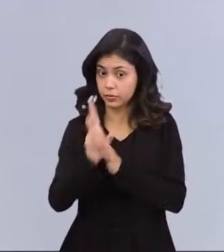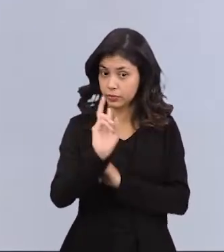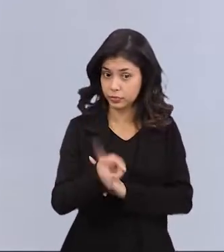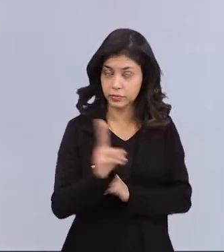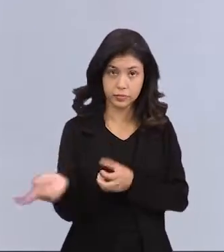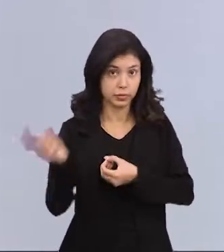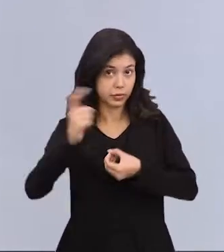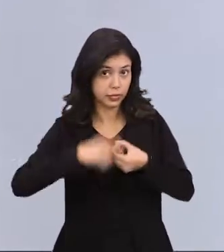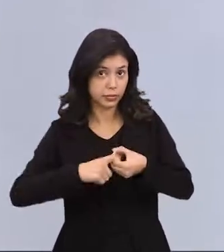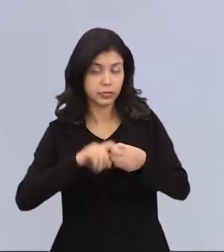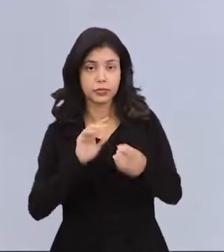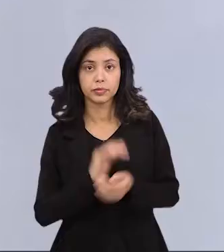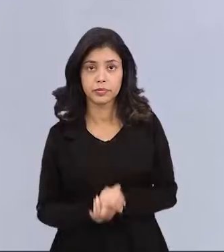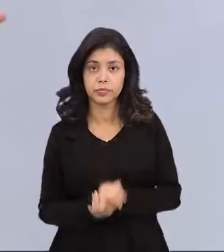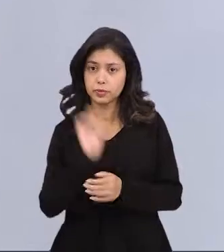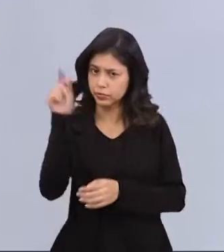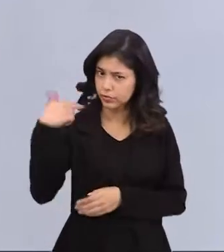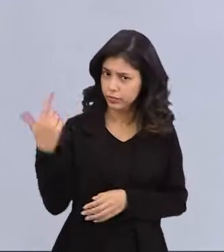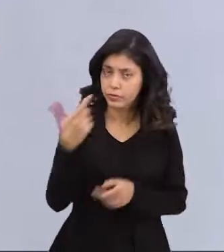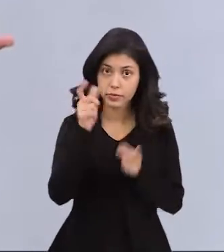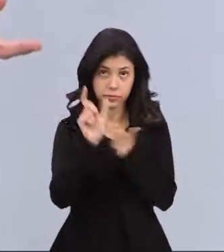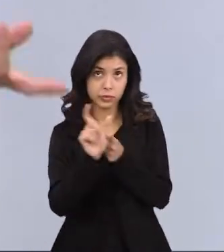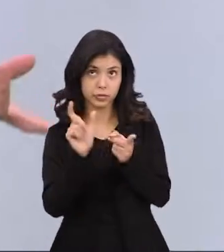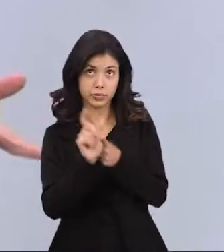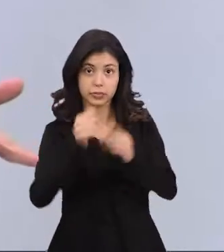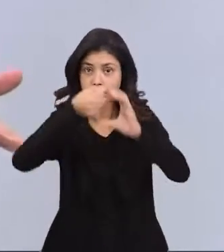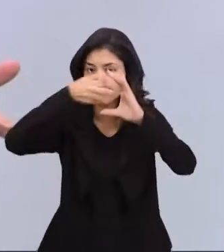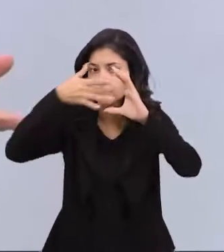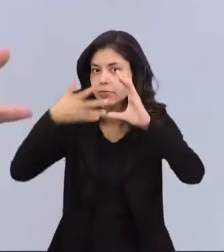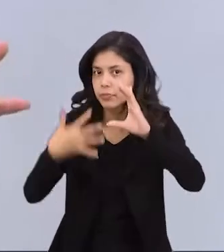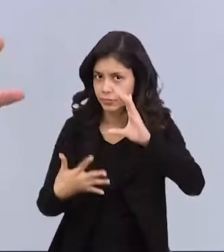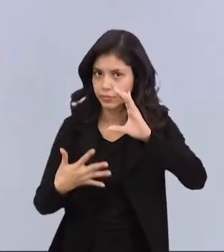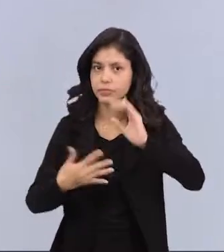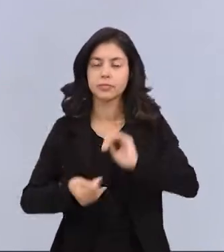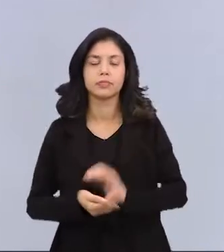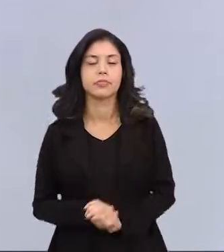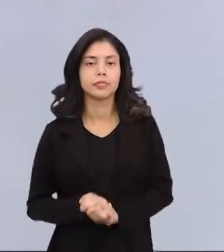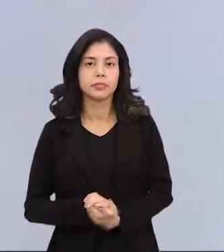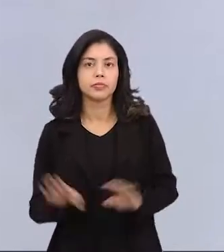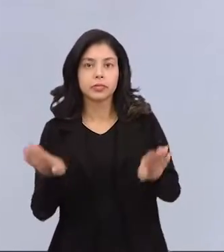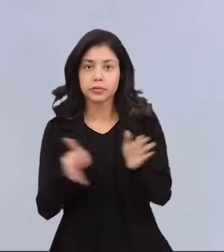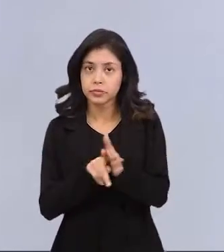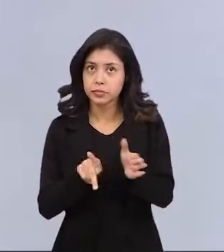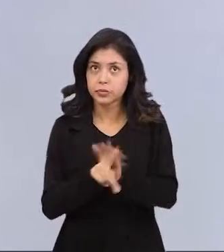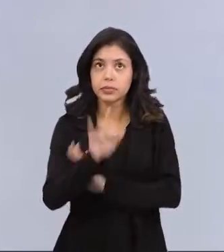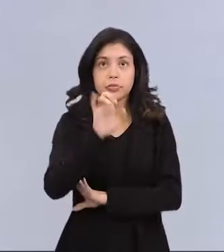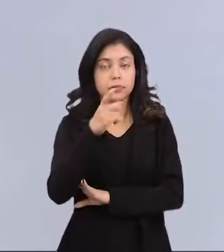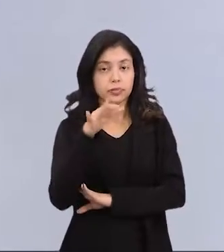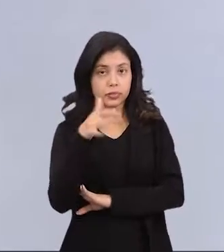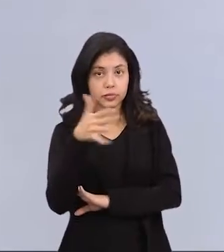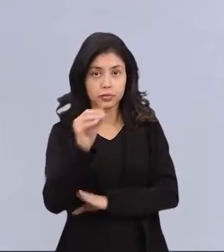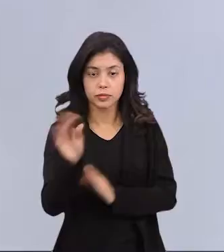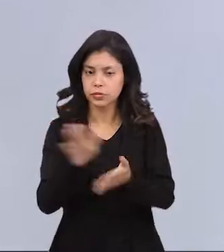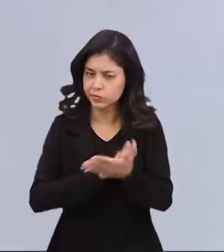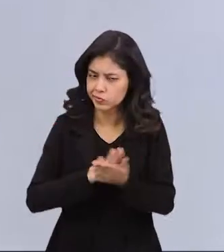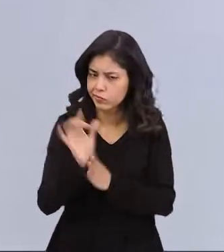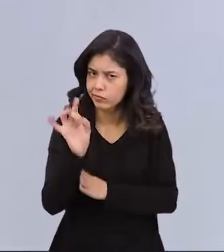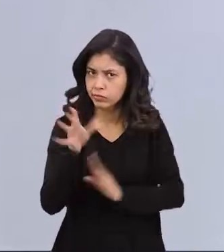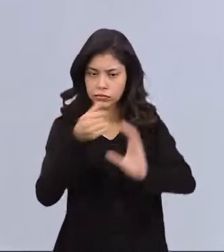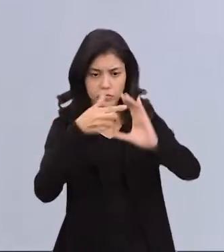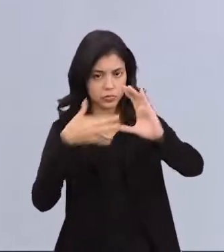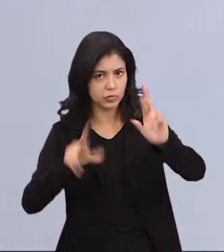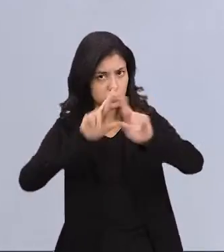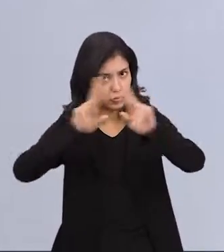nos remete a outra palavra, espécie. A especiação nada mais é que